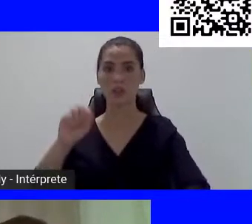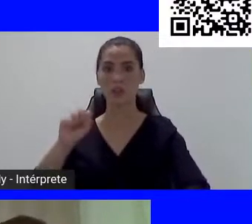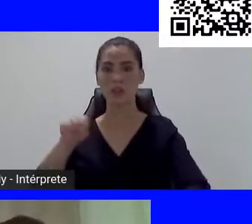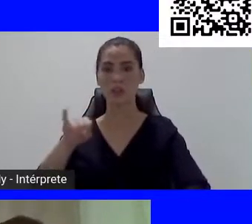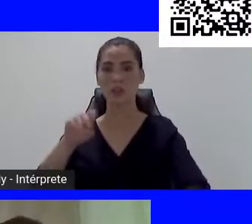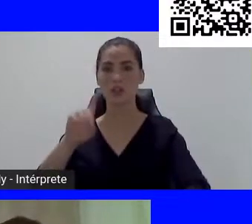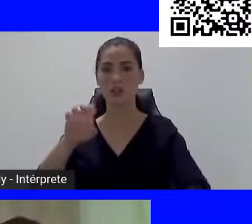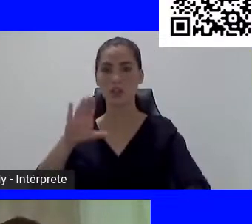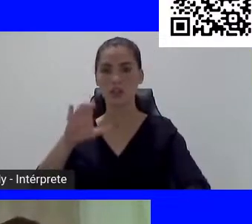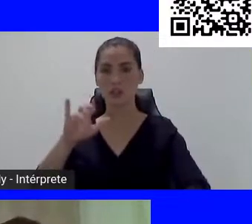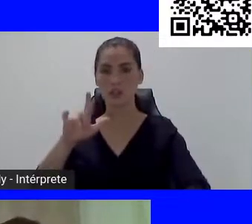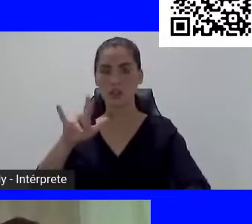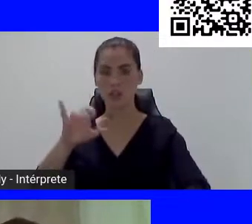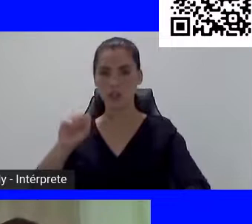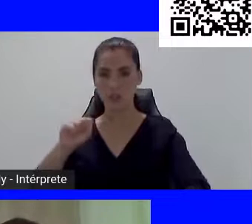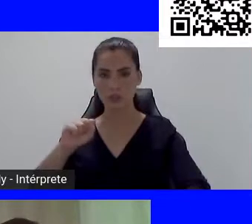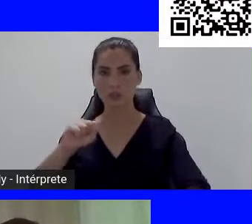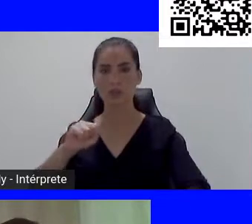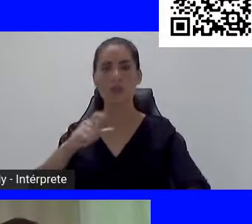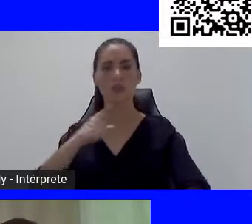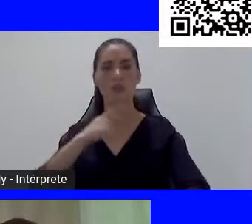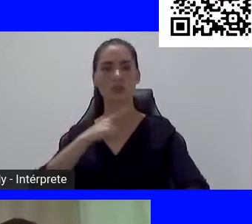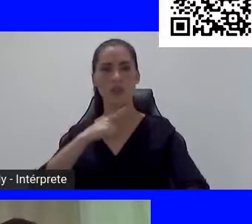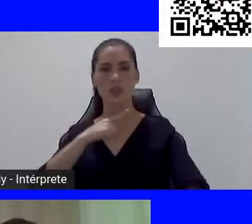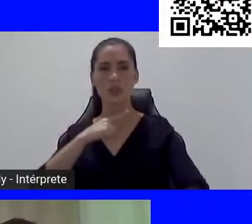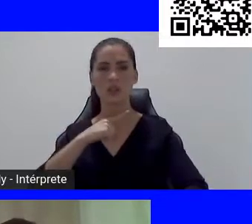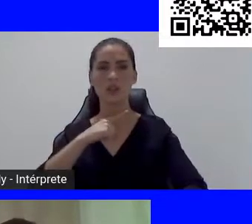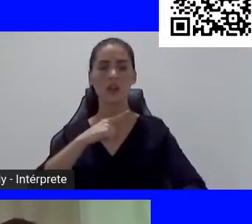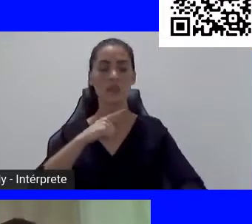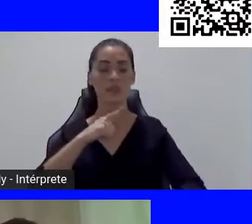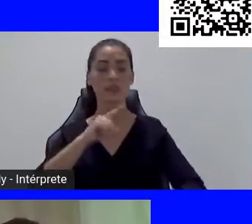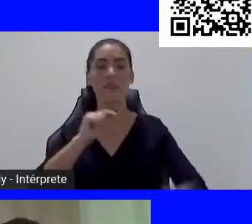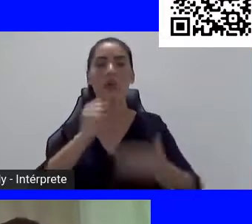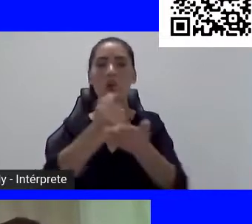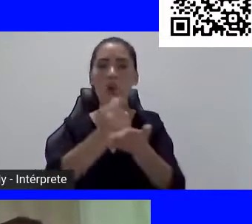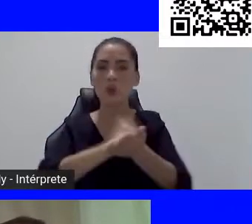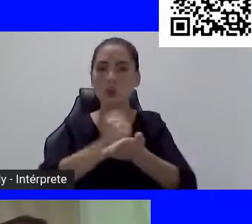da Constituição Federal, onde você tem a caneta na mão, você controla